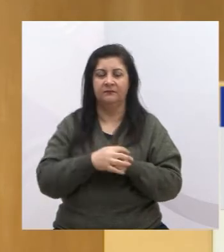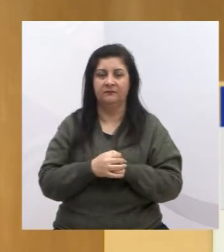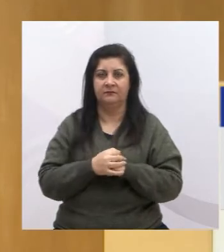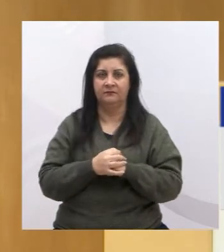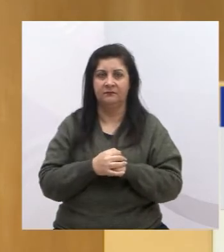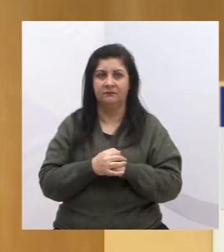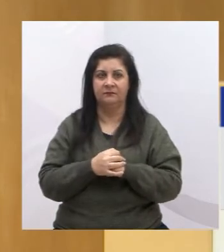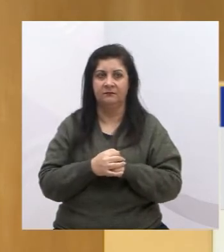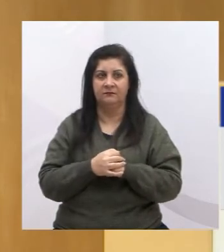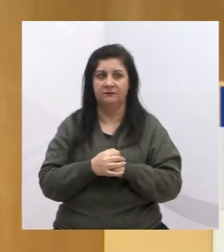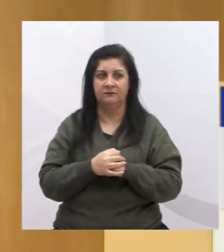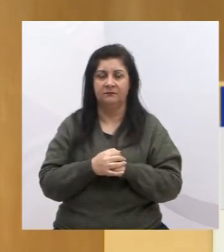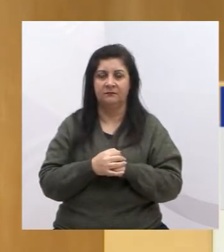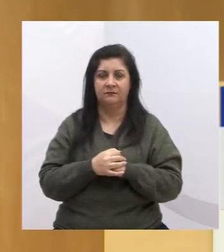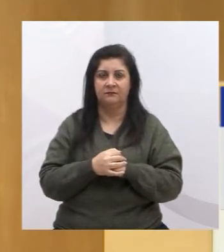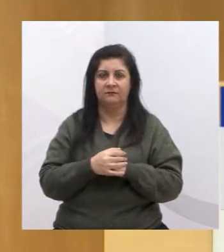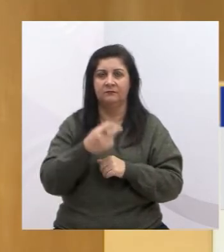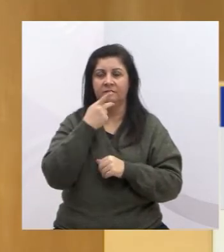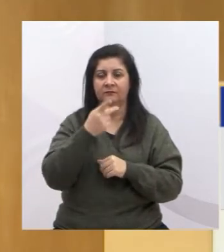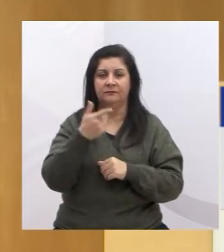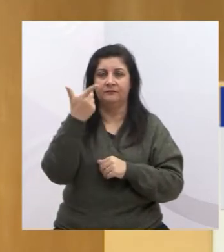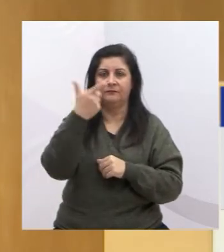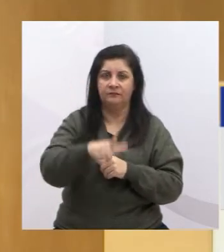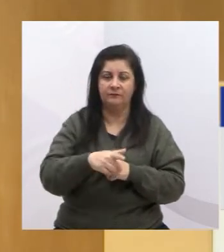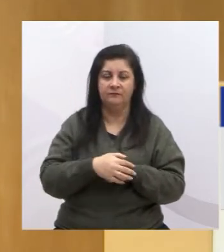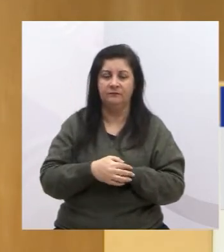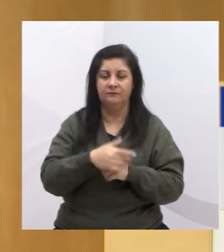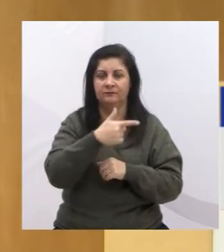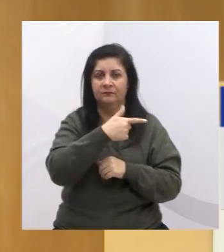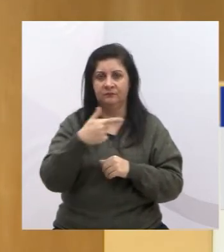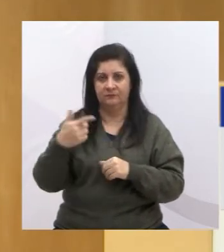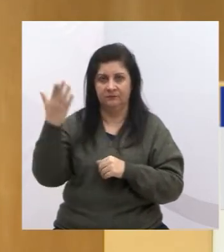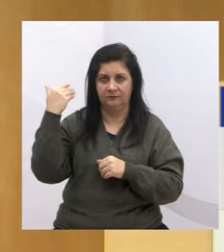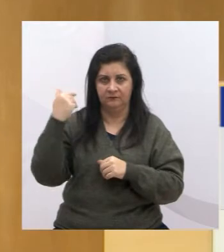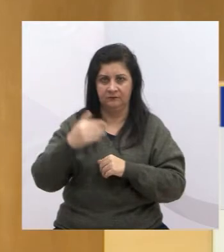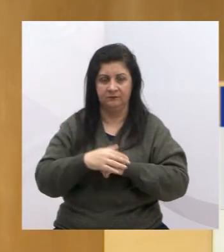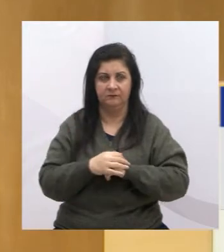Então, eu falo novamente, que semana passada eu falei também,